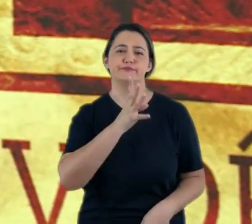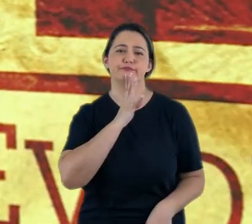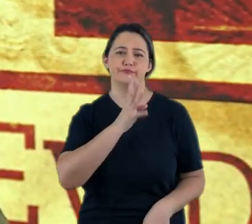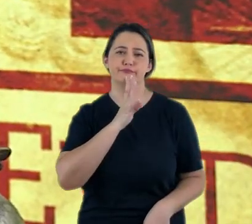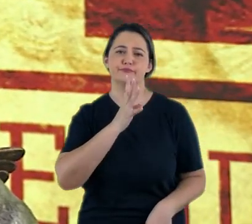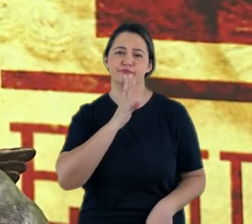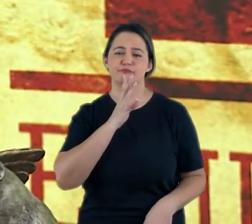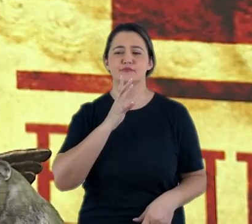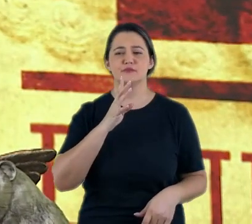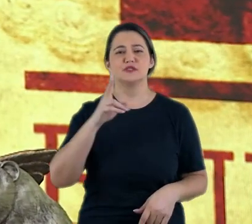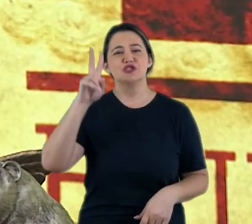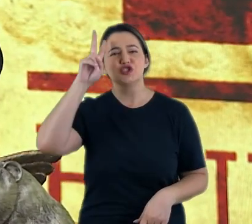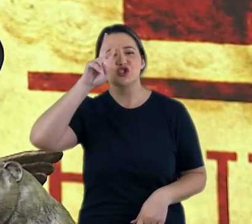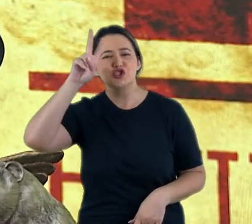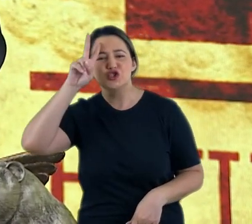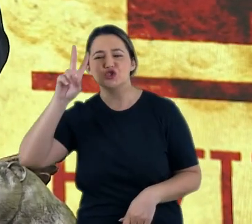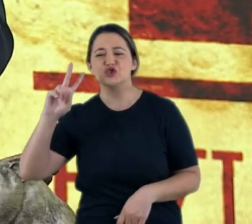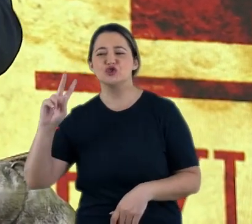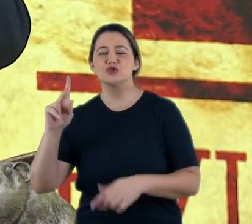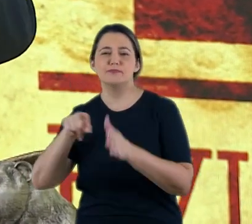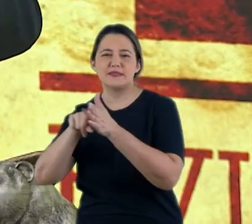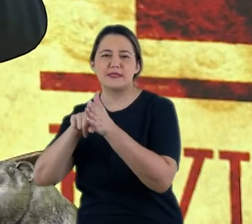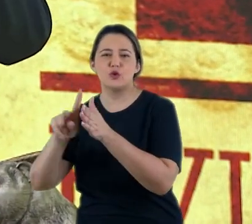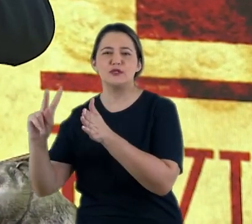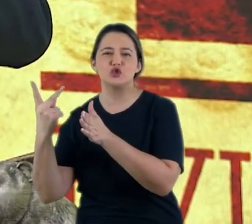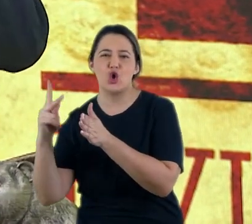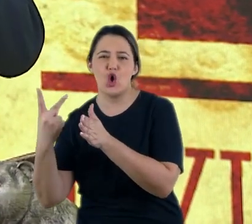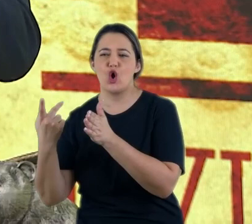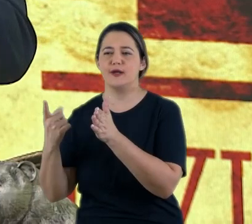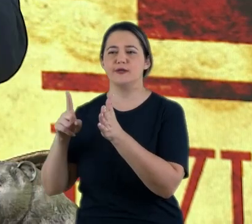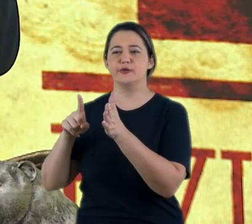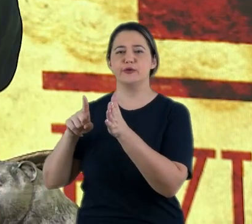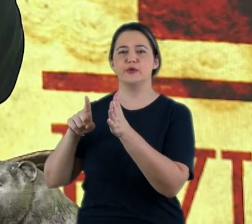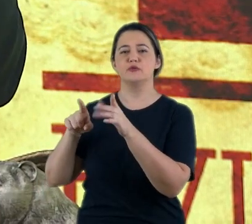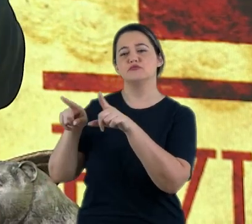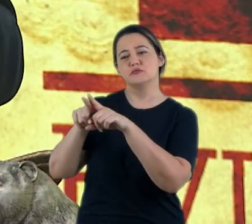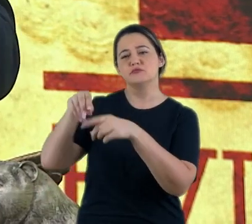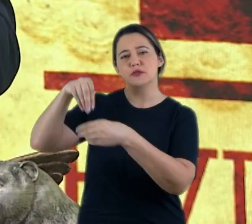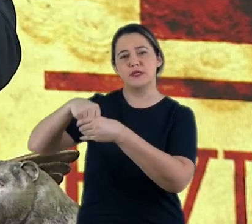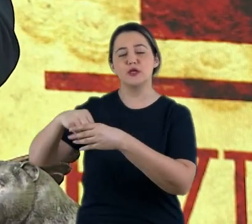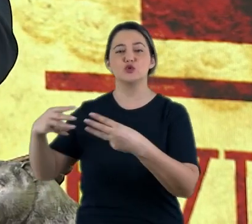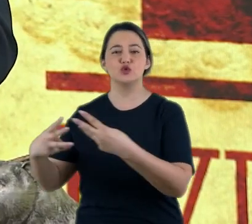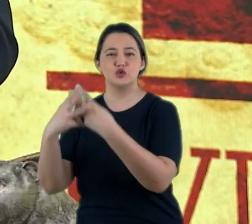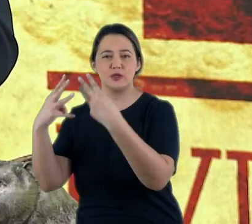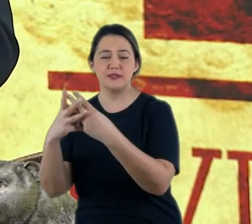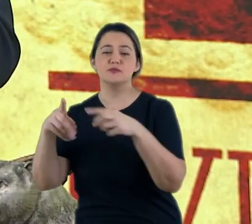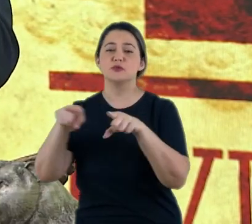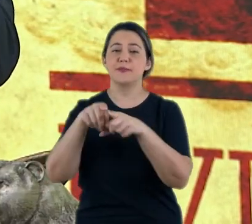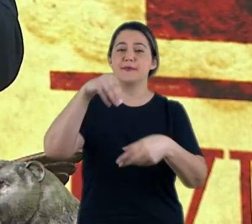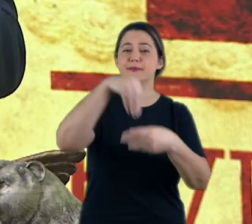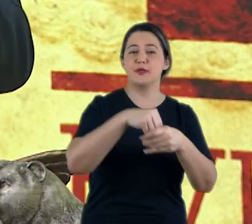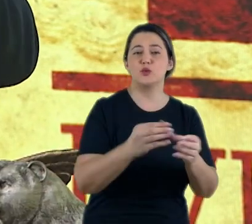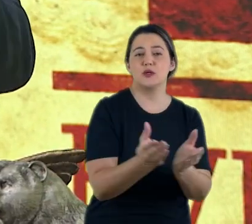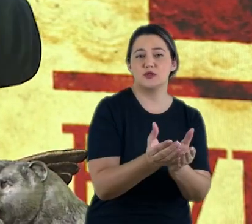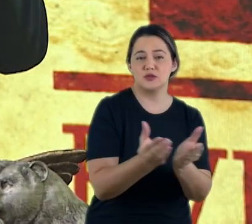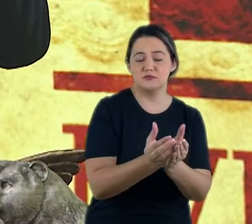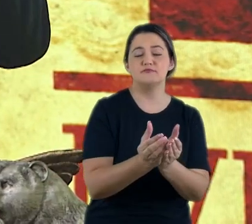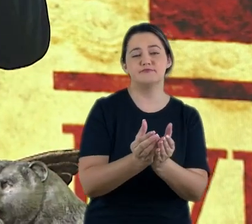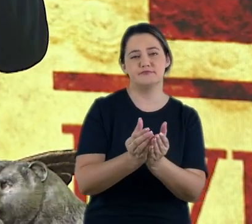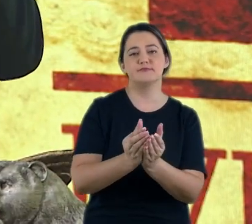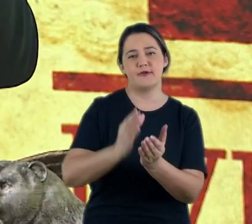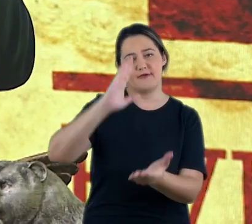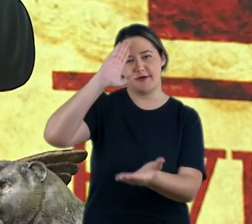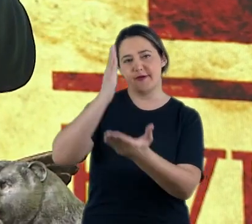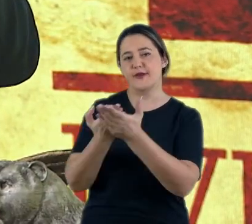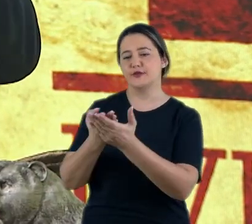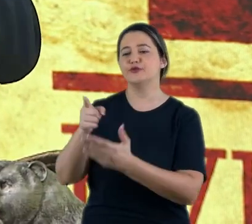maior parte dos historiadores e teólogos ao longo da história, tanto do judaísmo quanto do cristianismo, tem interpretado